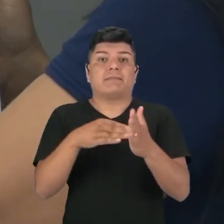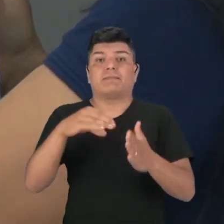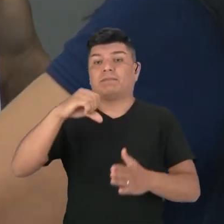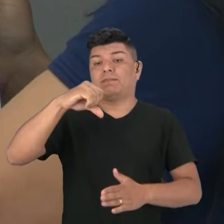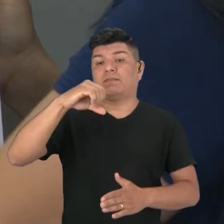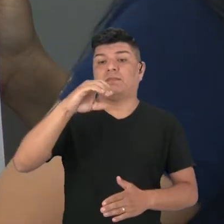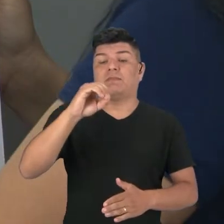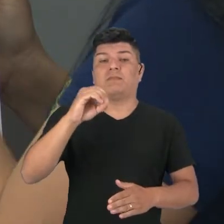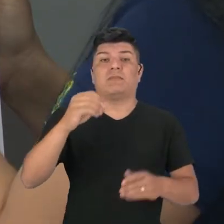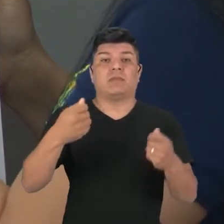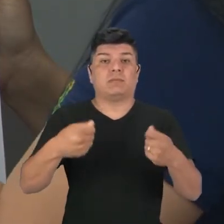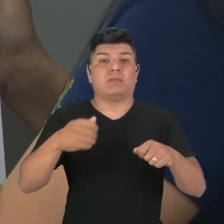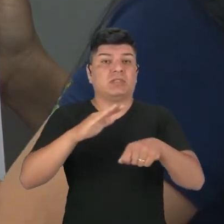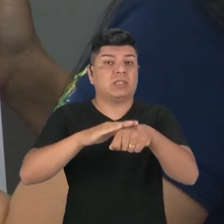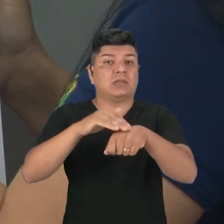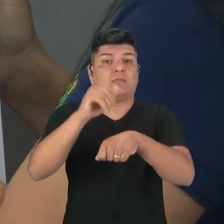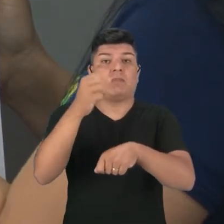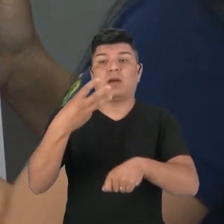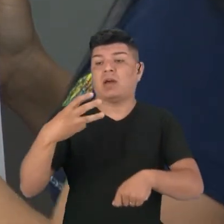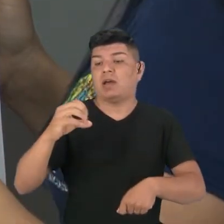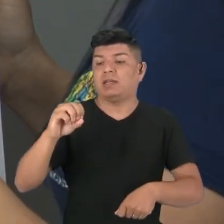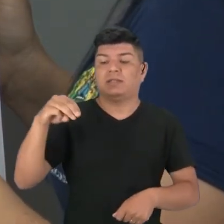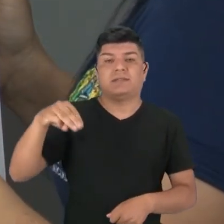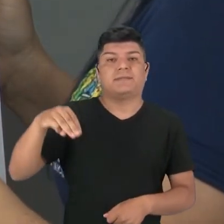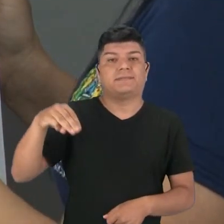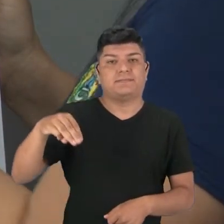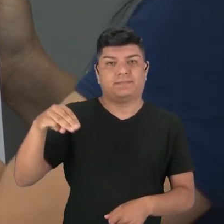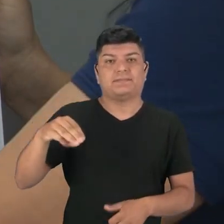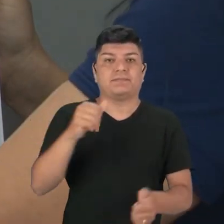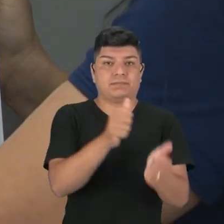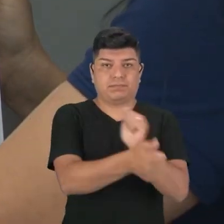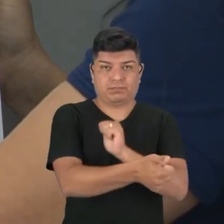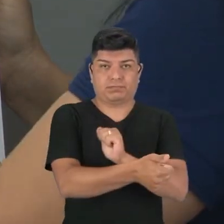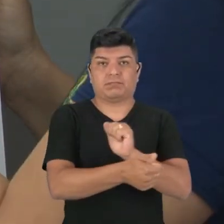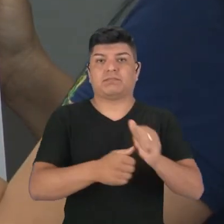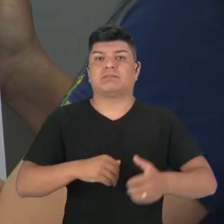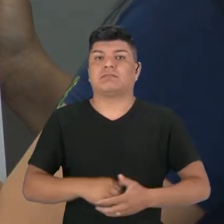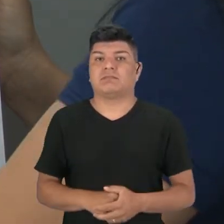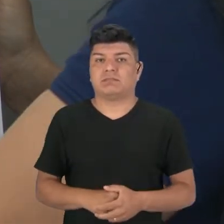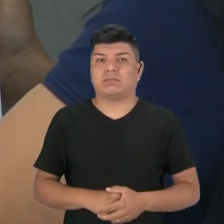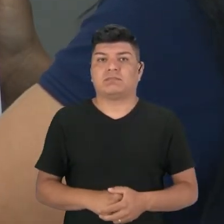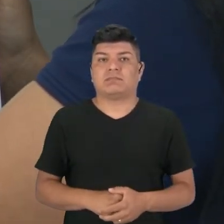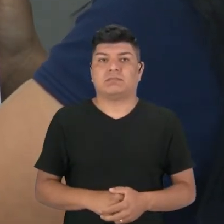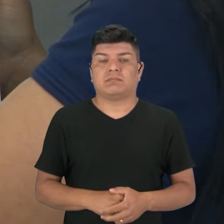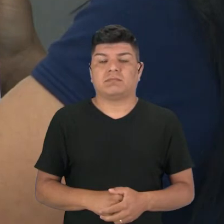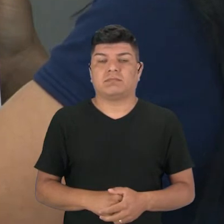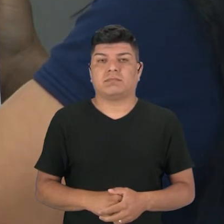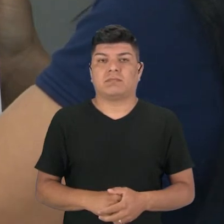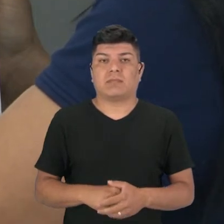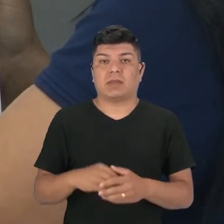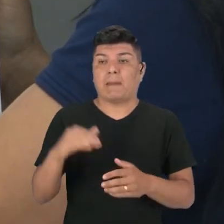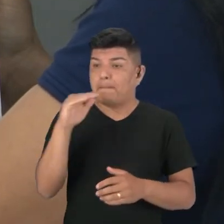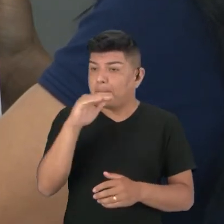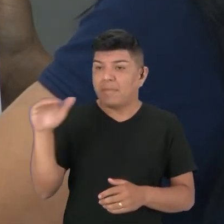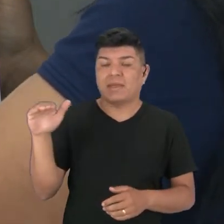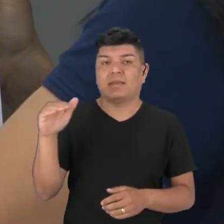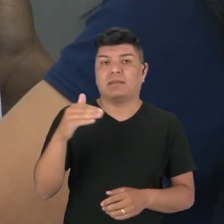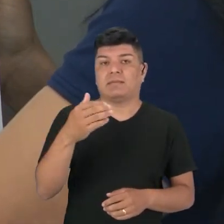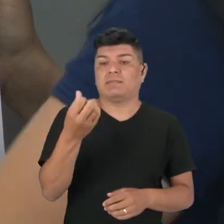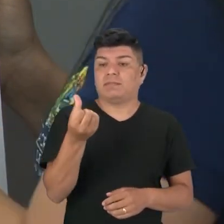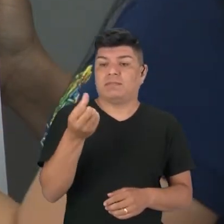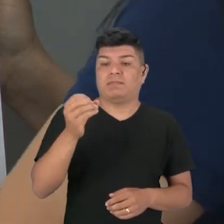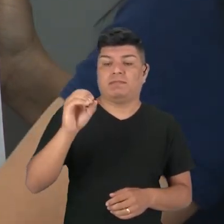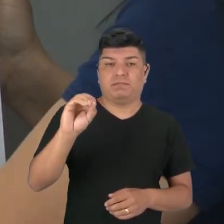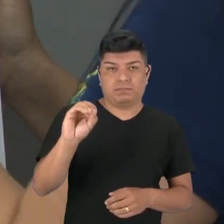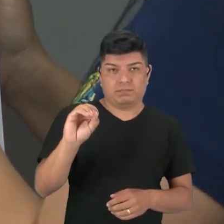né? Que vai dar exatamente o tempo do futebol. Ou seja, a metade de 60 é 30. Aqui eu tenho meia